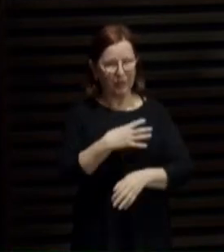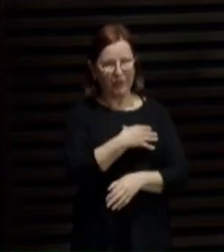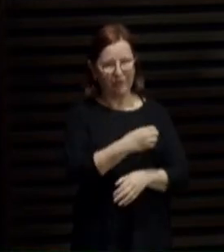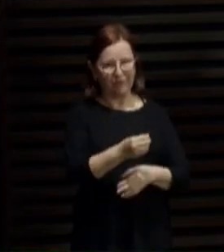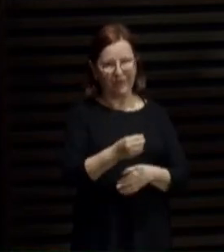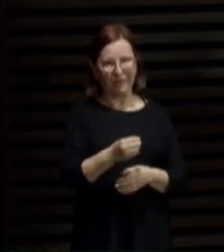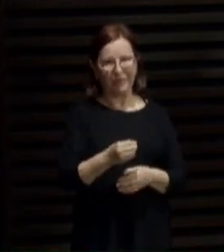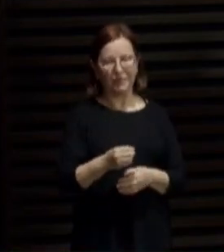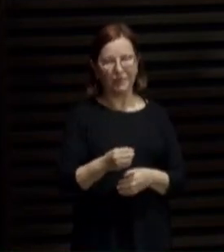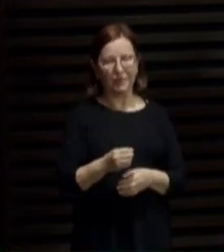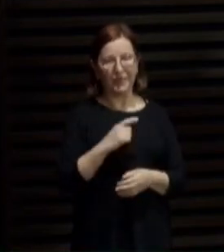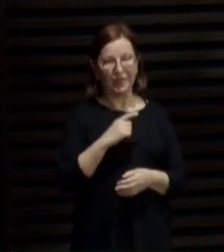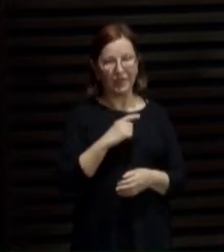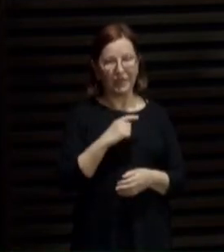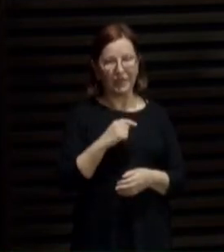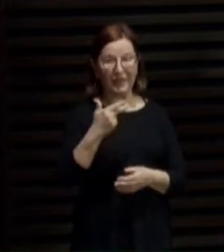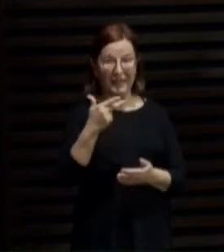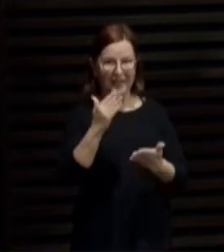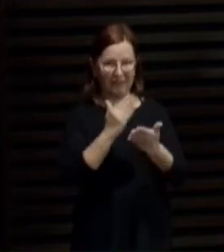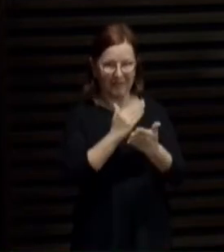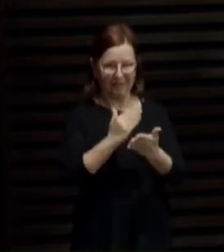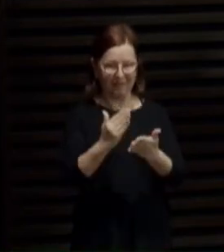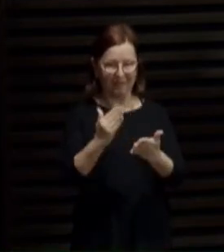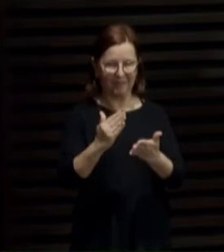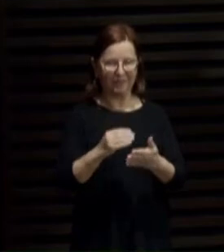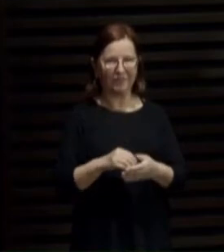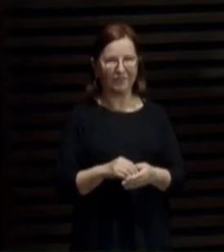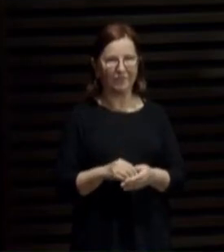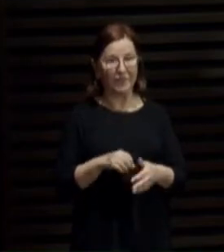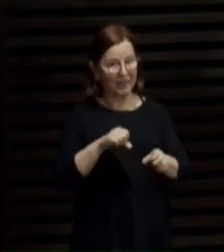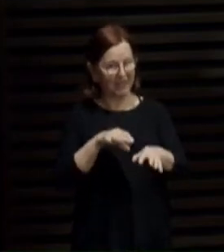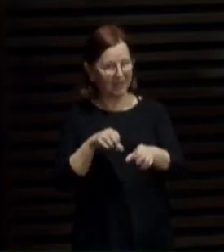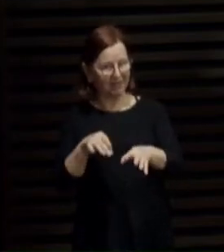que tinham 3 etapas. A instrução,